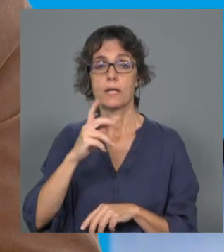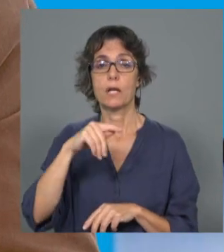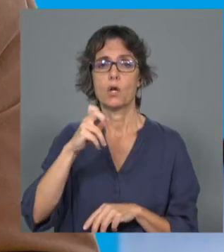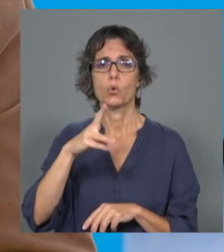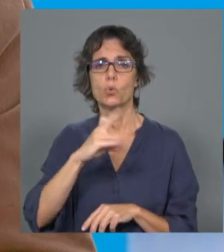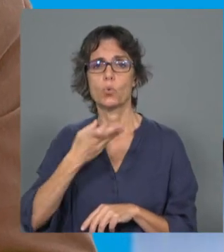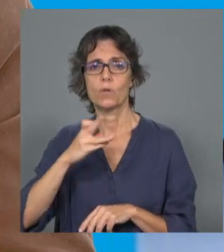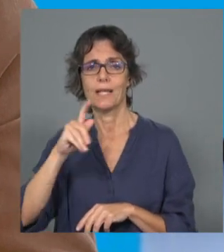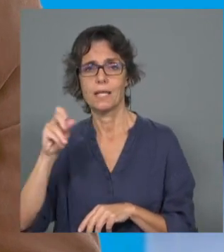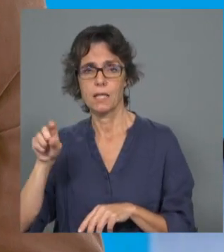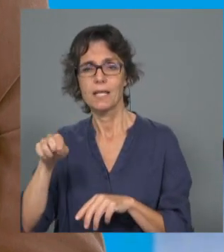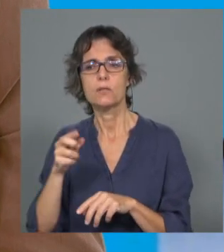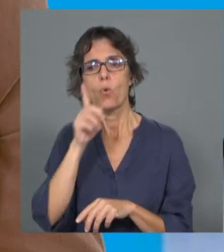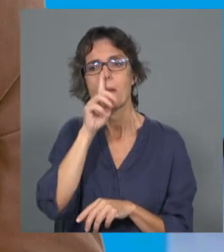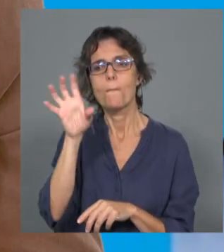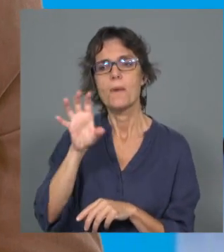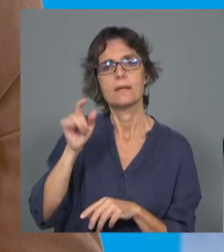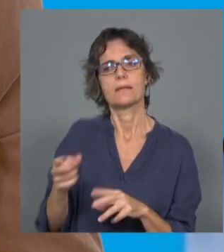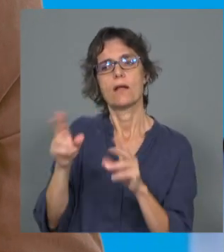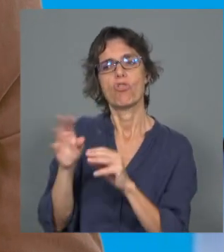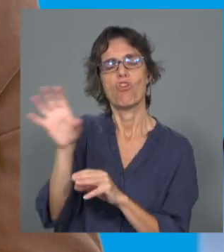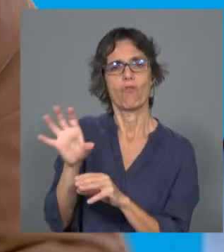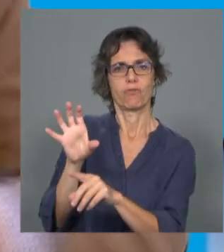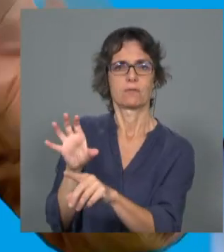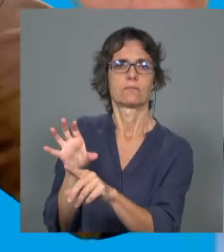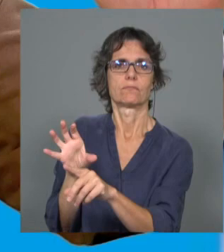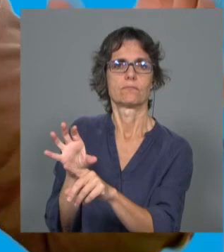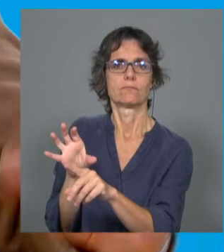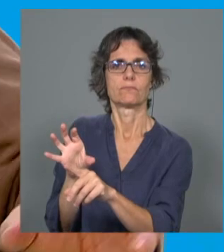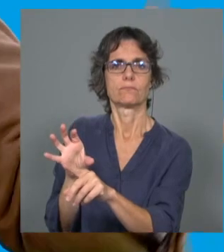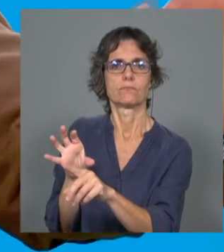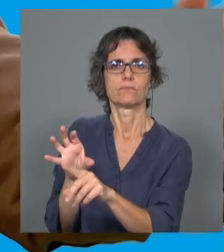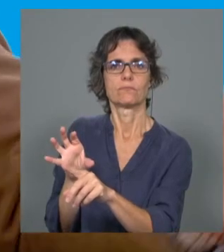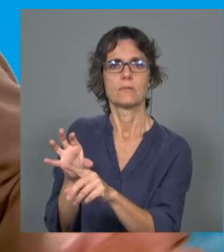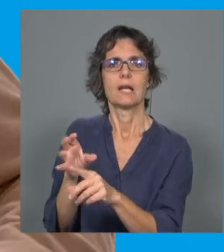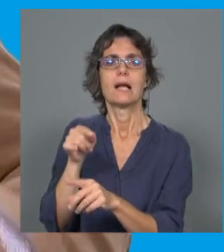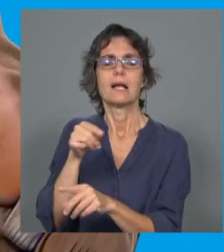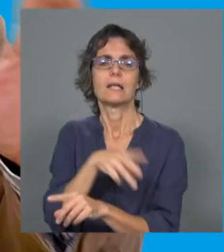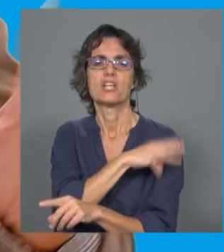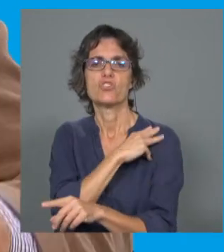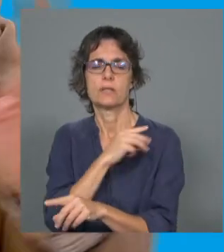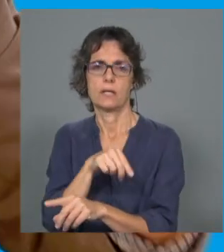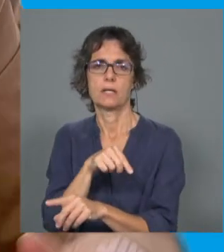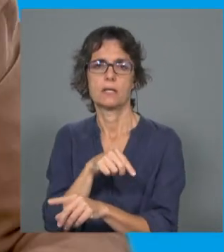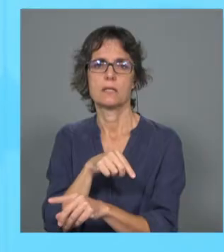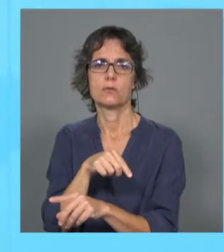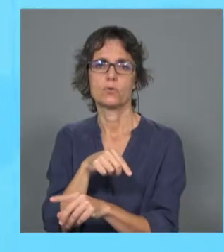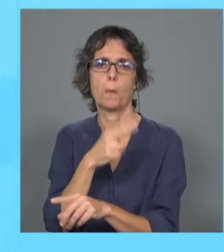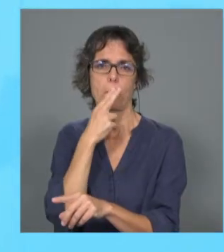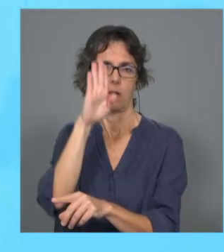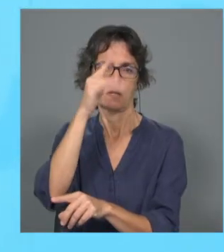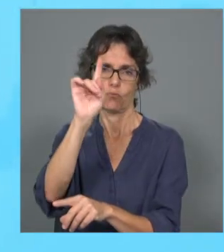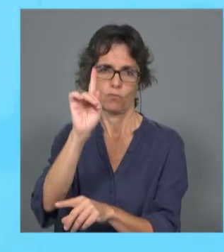E é uma Alemanha nova. O que acontece é que já não estamos a falar daqueles generais e oficiais nazis que